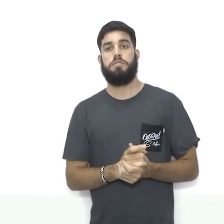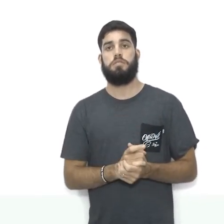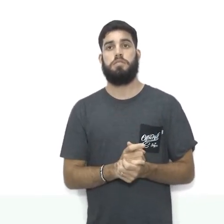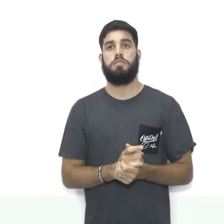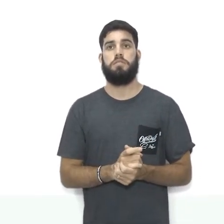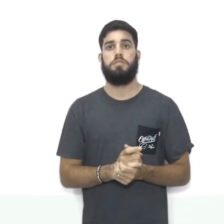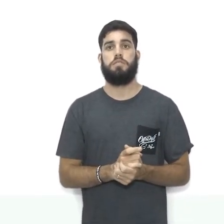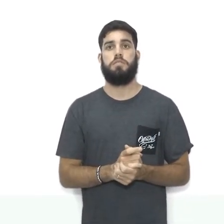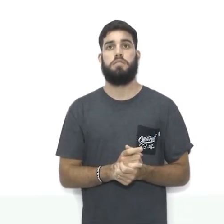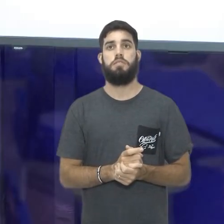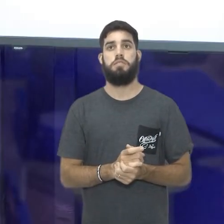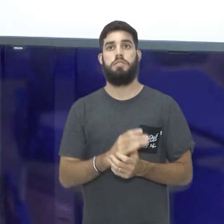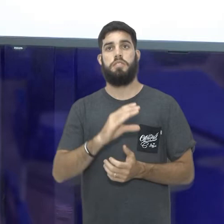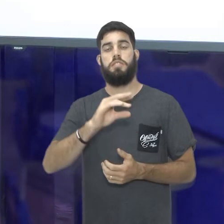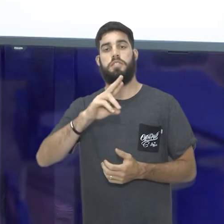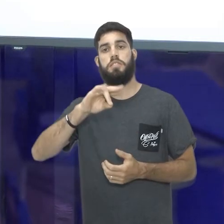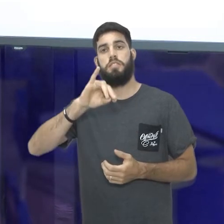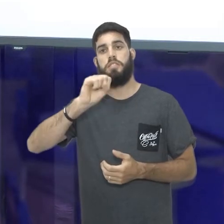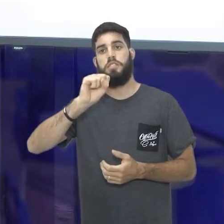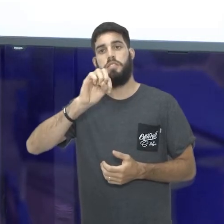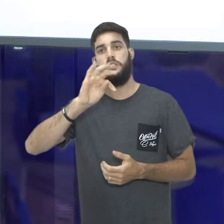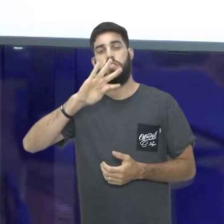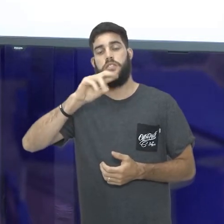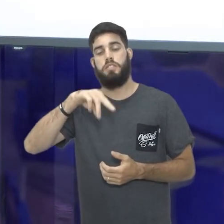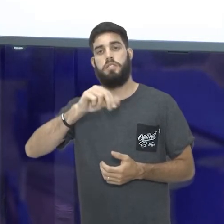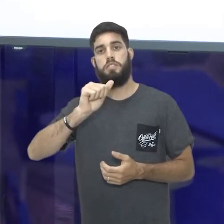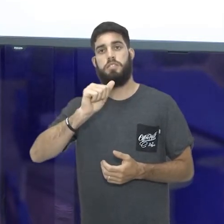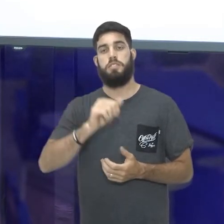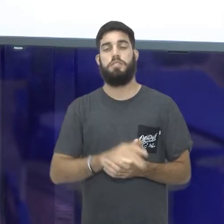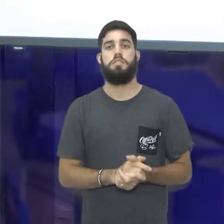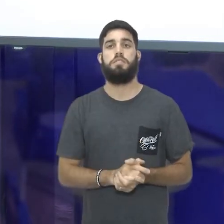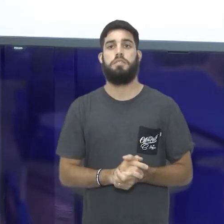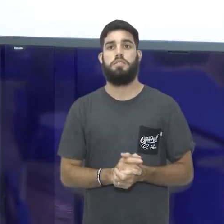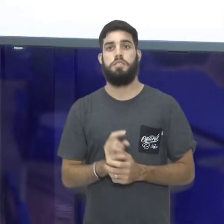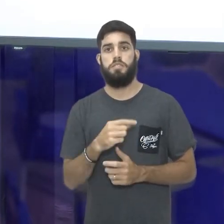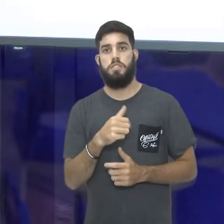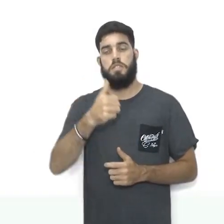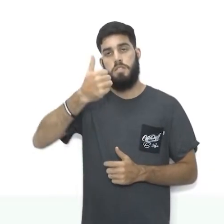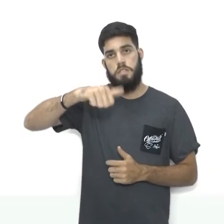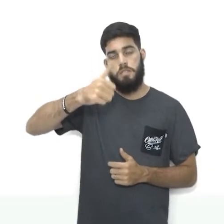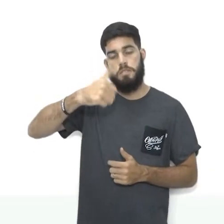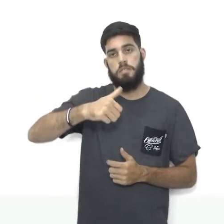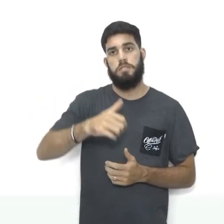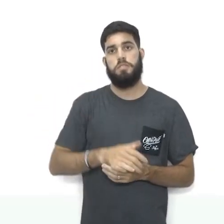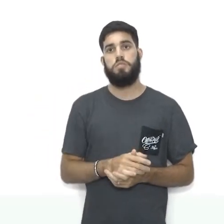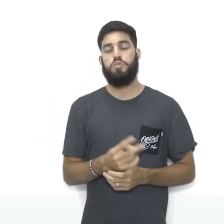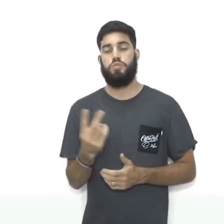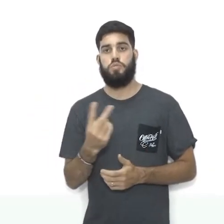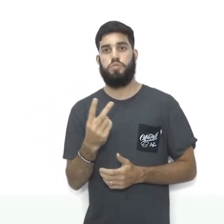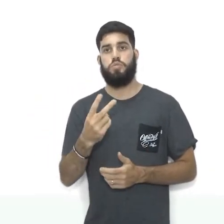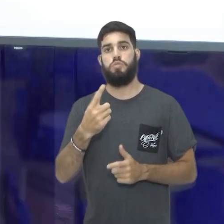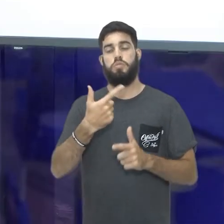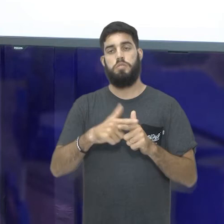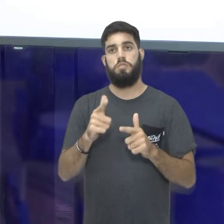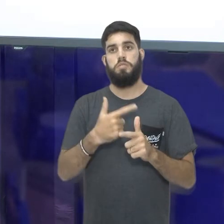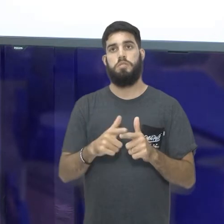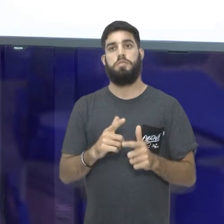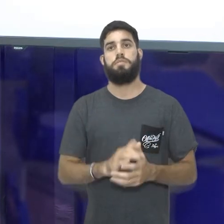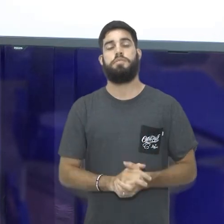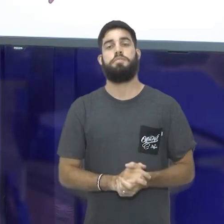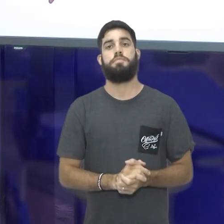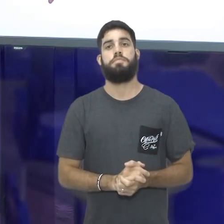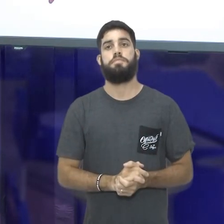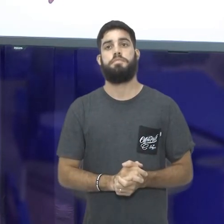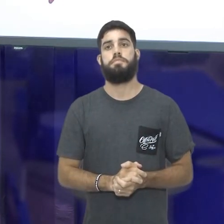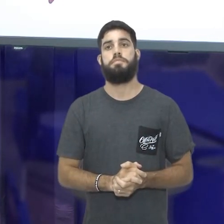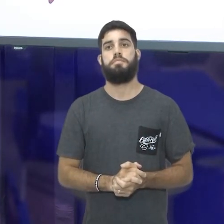verificar, Cristina acabou resolvendo. Vamos analisar, então, os dois problemas para que a gente possa resolver esse item A.